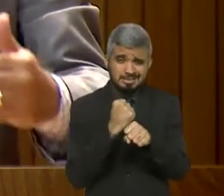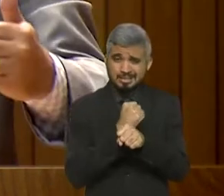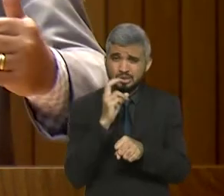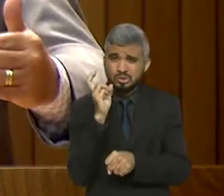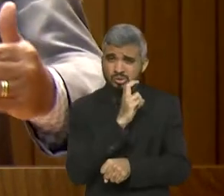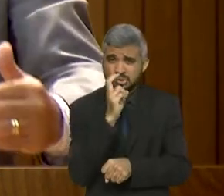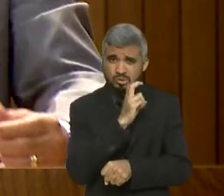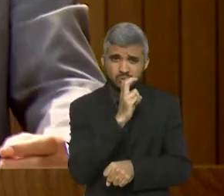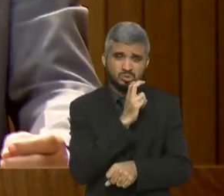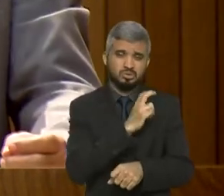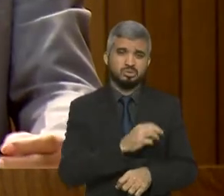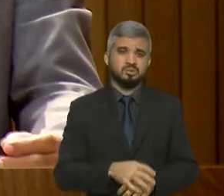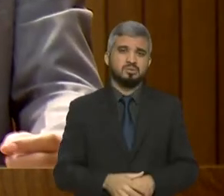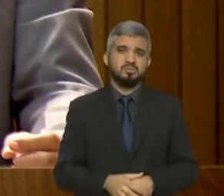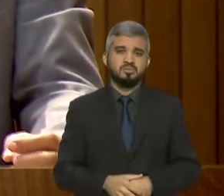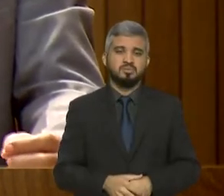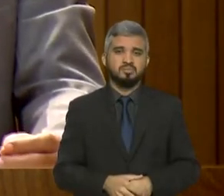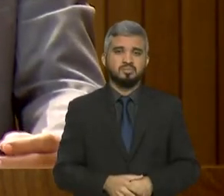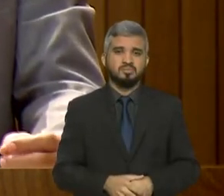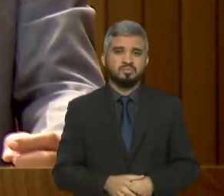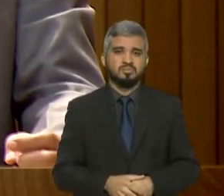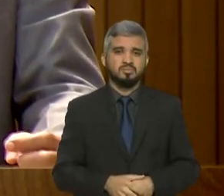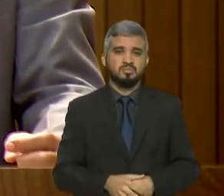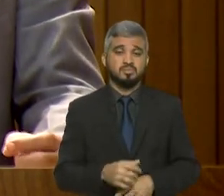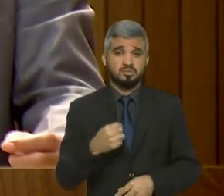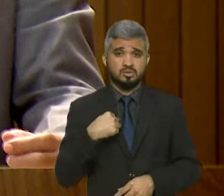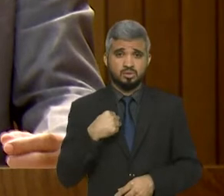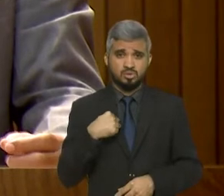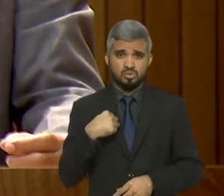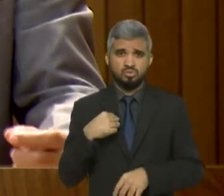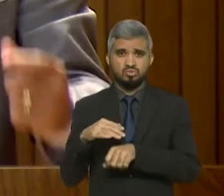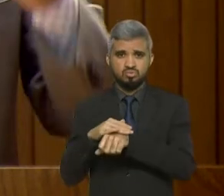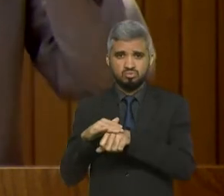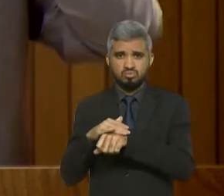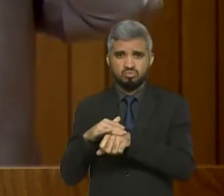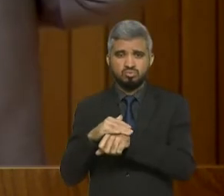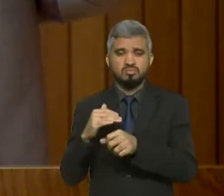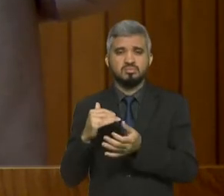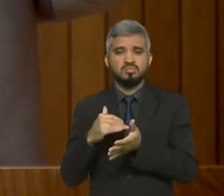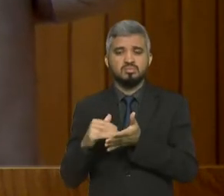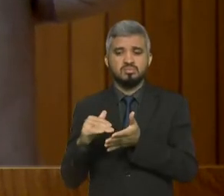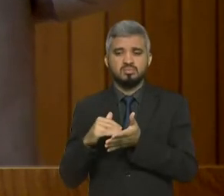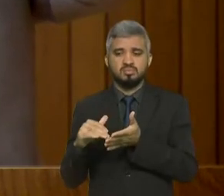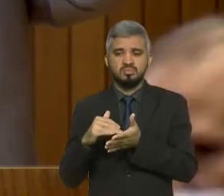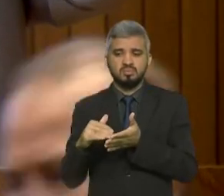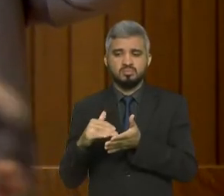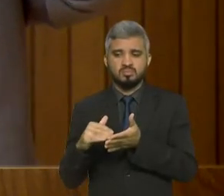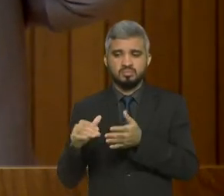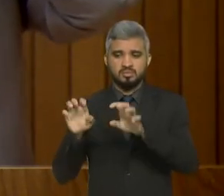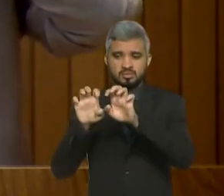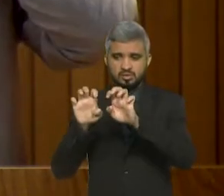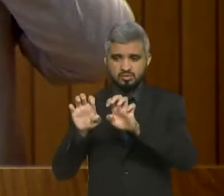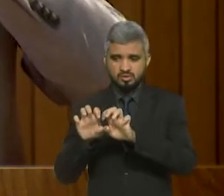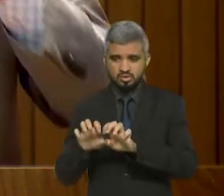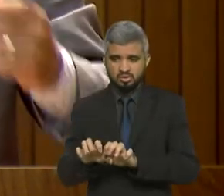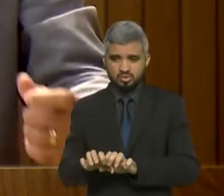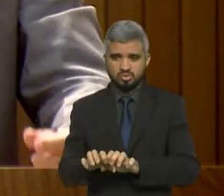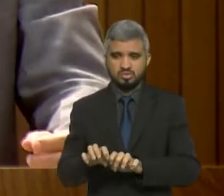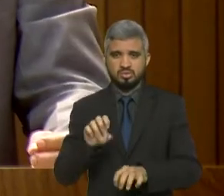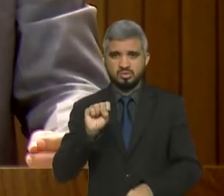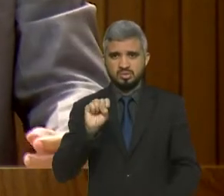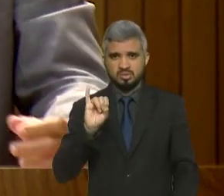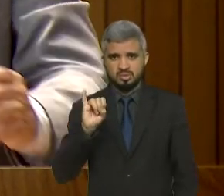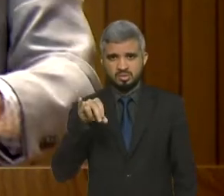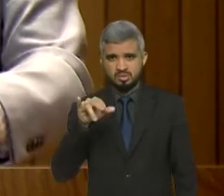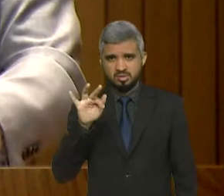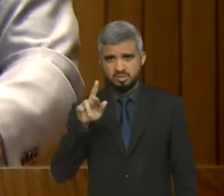eu conversei pessoalmente com o senhor secretário da Infraestrutura do Estado,